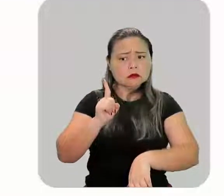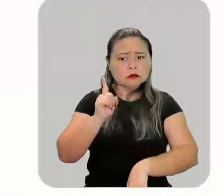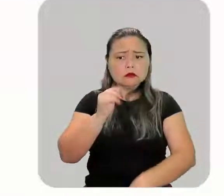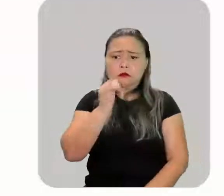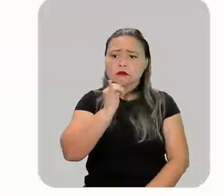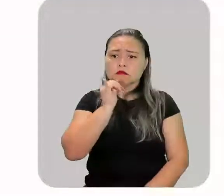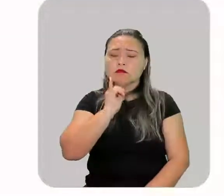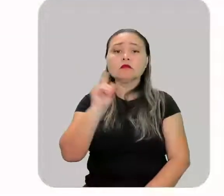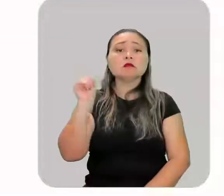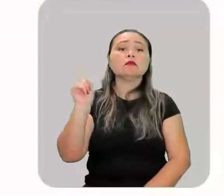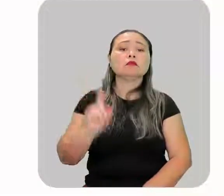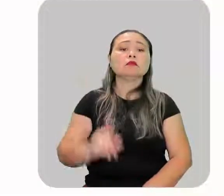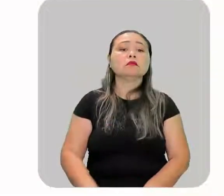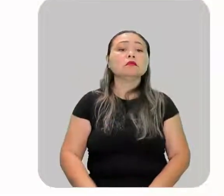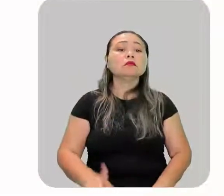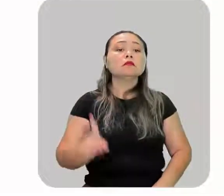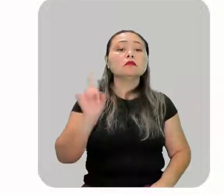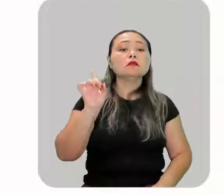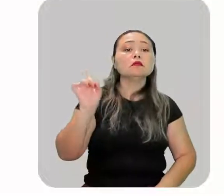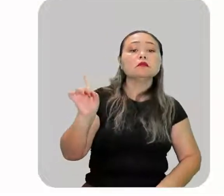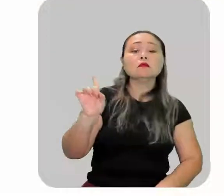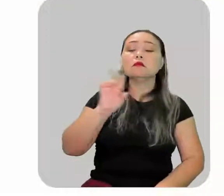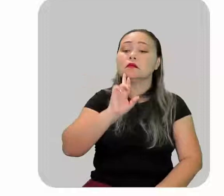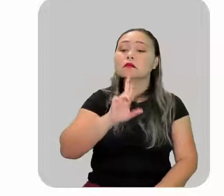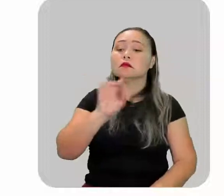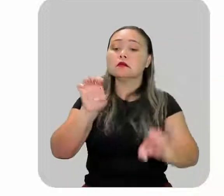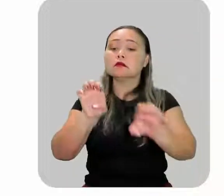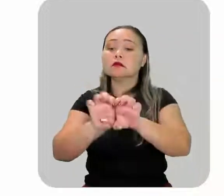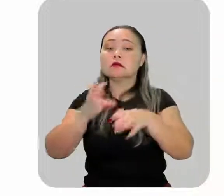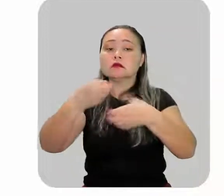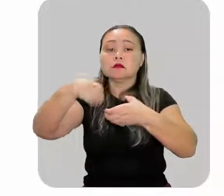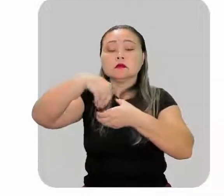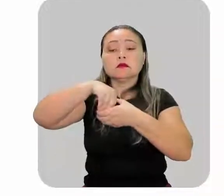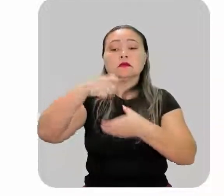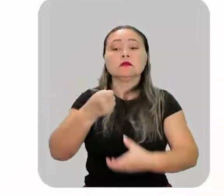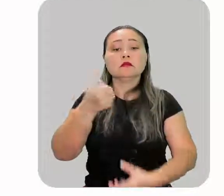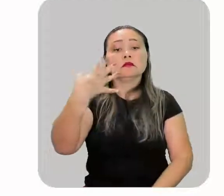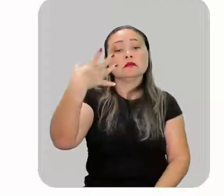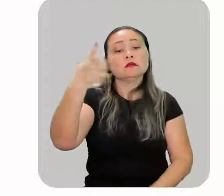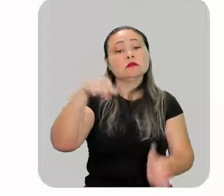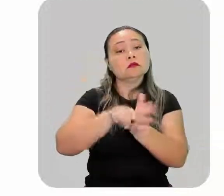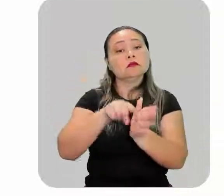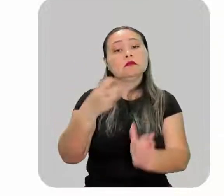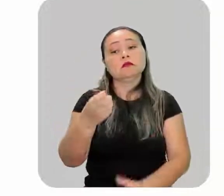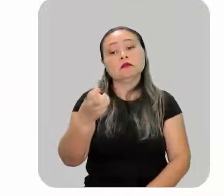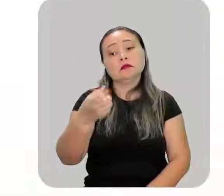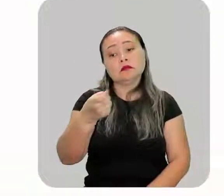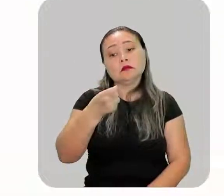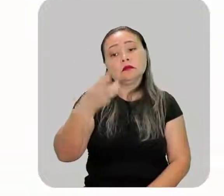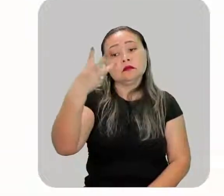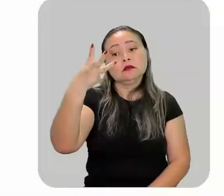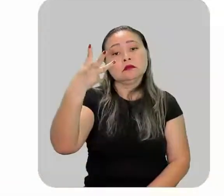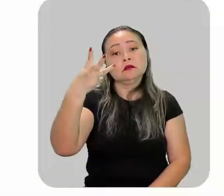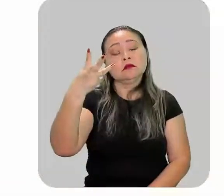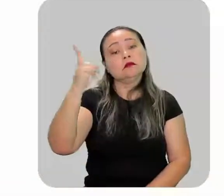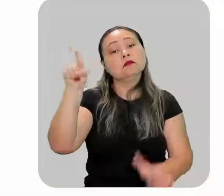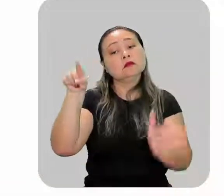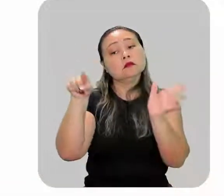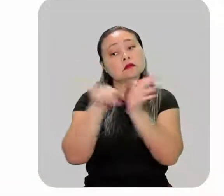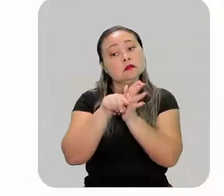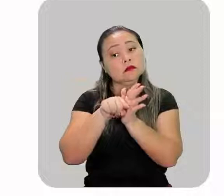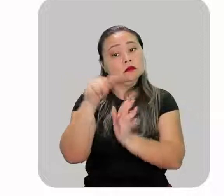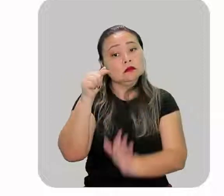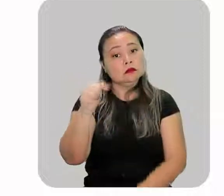né? Dá tempo, Dá sim. tempo? Dá. Então, vamos lá. Resolva a equação x à quarta menos x ao